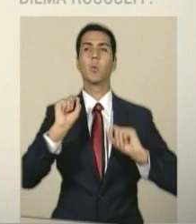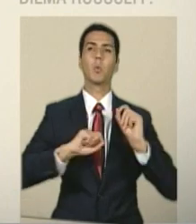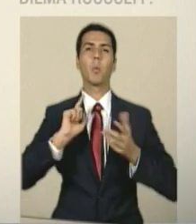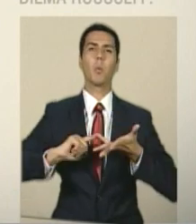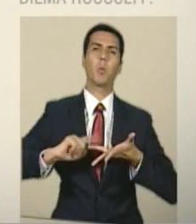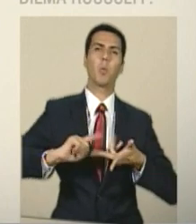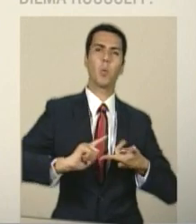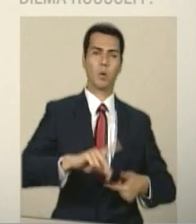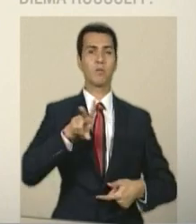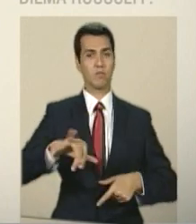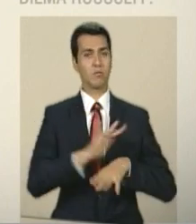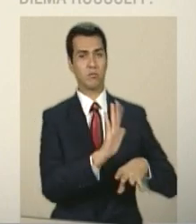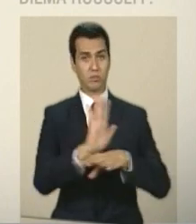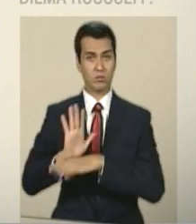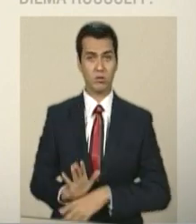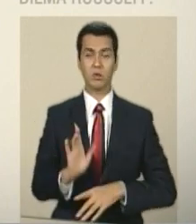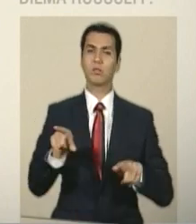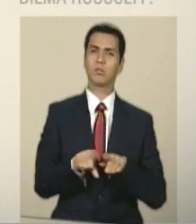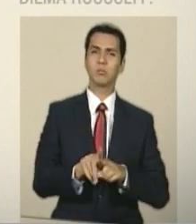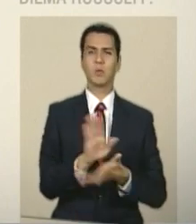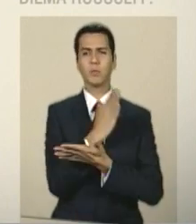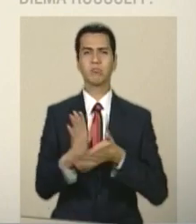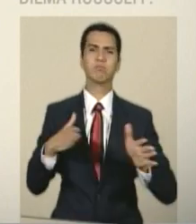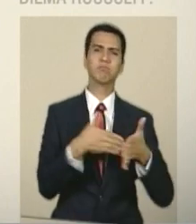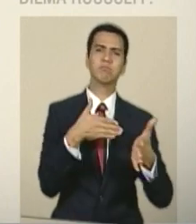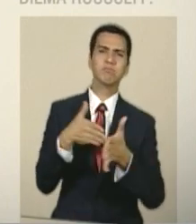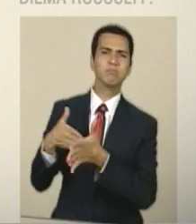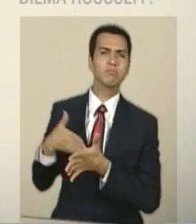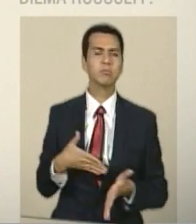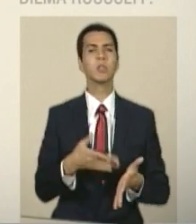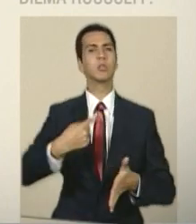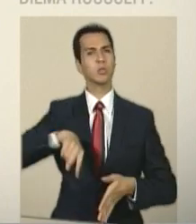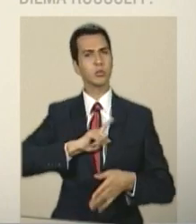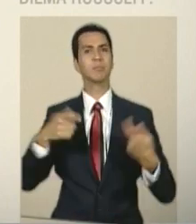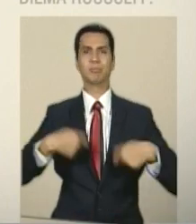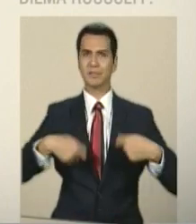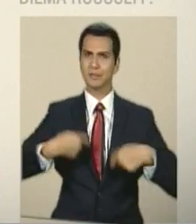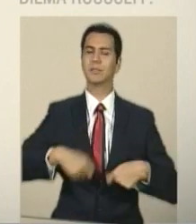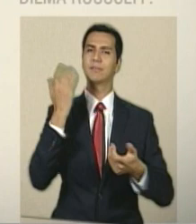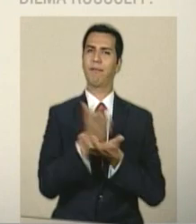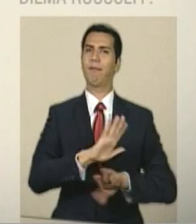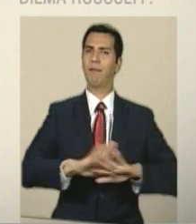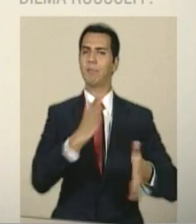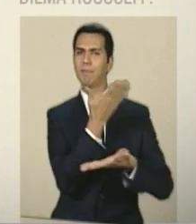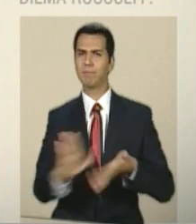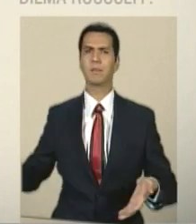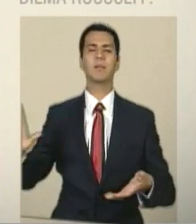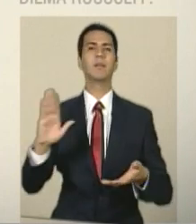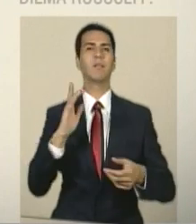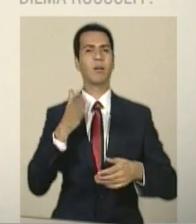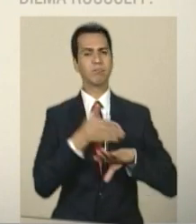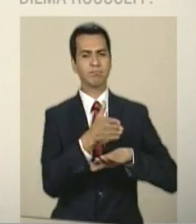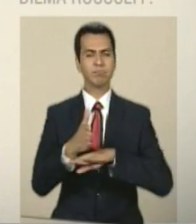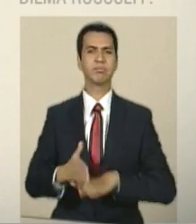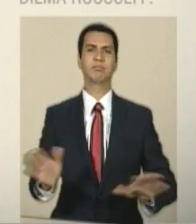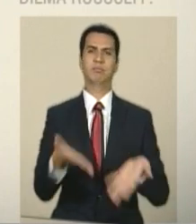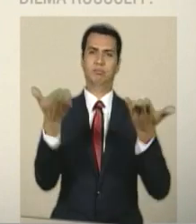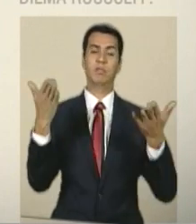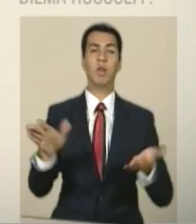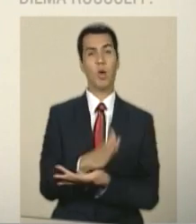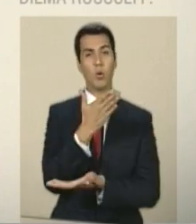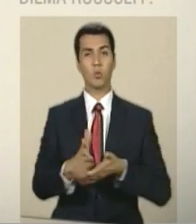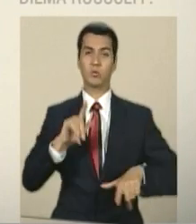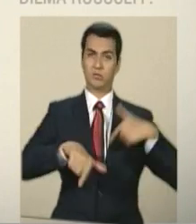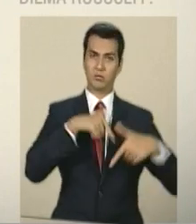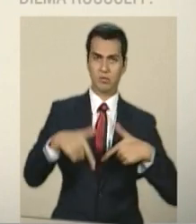tipo de barreira que precisamos ajudar a remover muitas essas ações estão voltadas para as pessoas mais